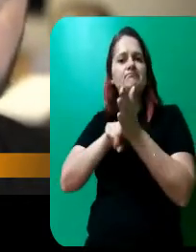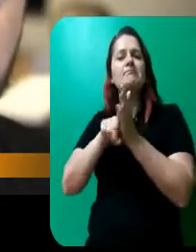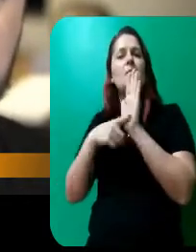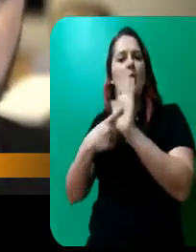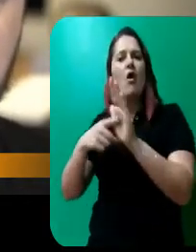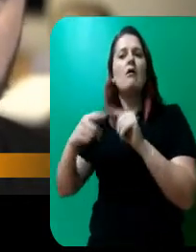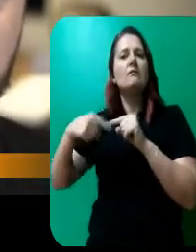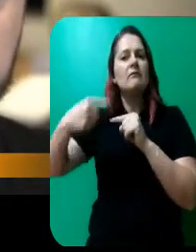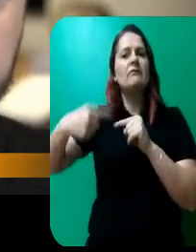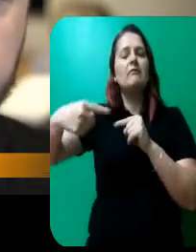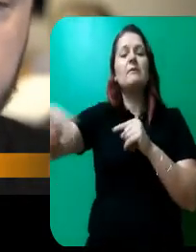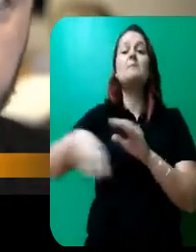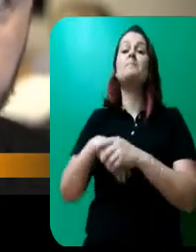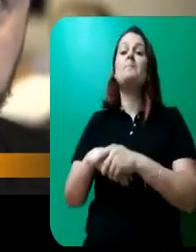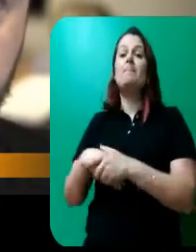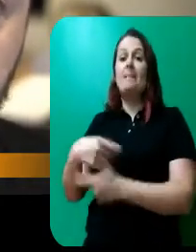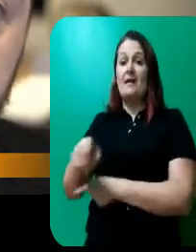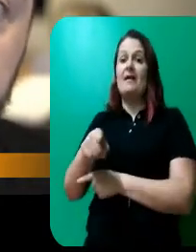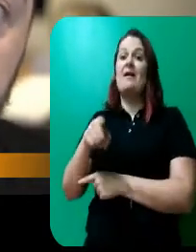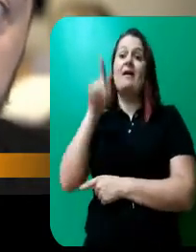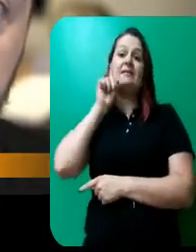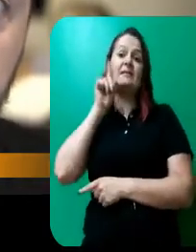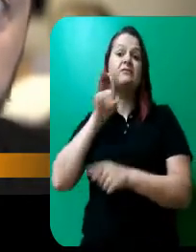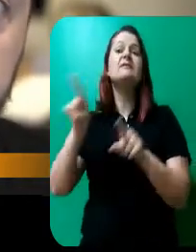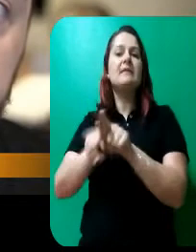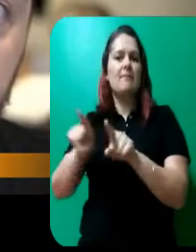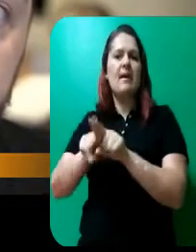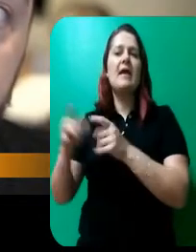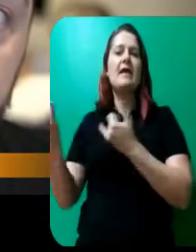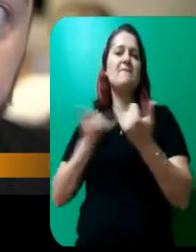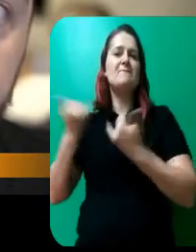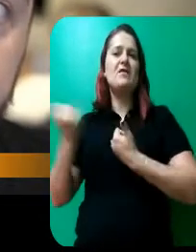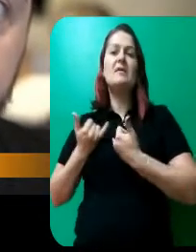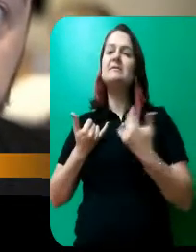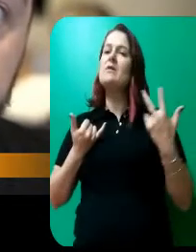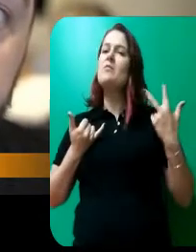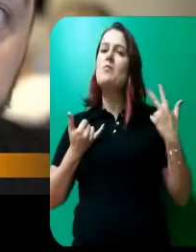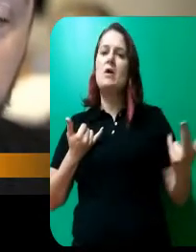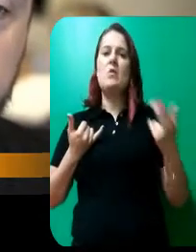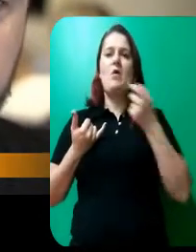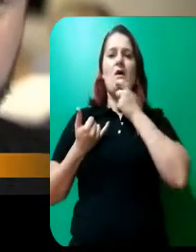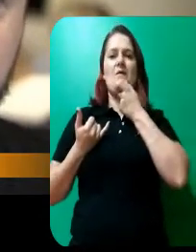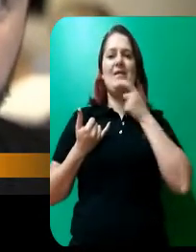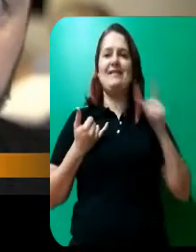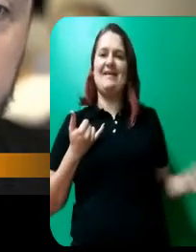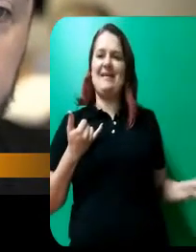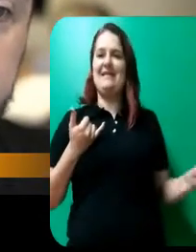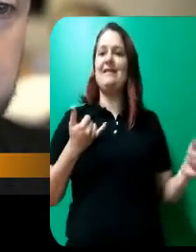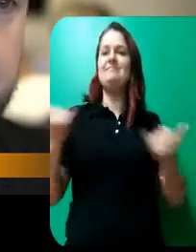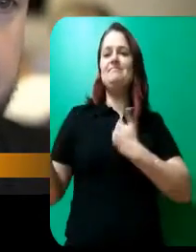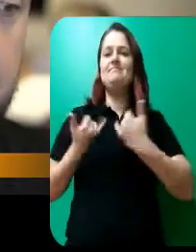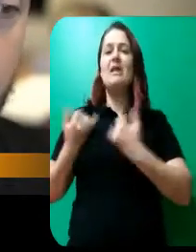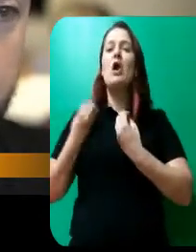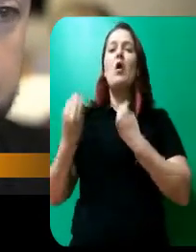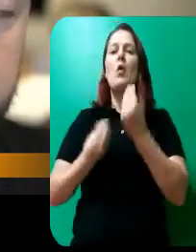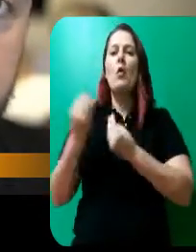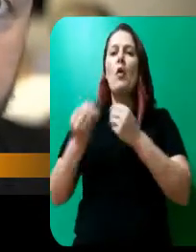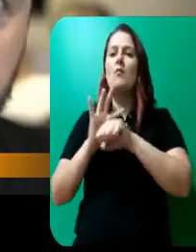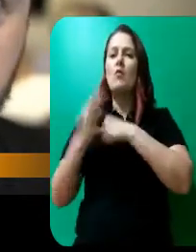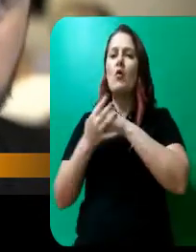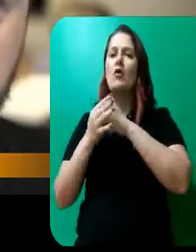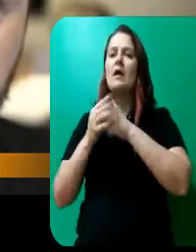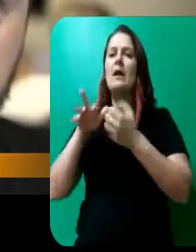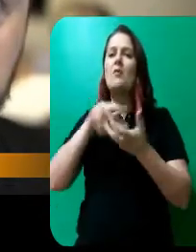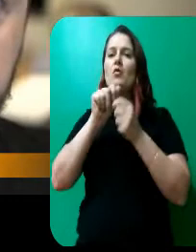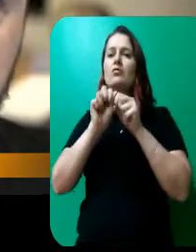americanos tiveram acesso ao mesmo tipo de informação de para onde o coronavírus estava progredindo, o que deveria acontecer, e hoje